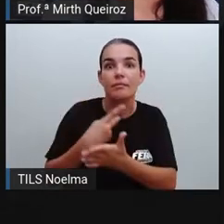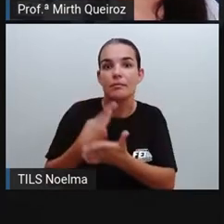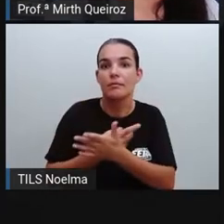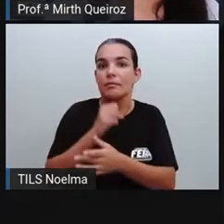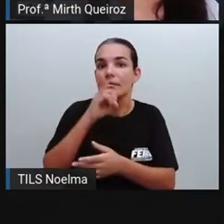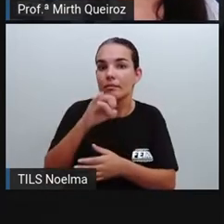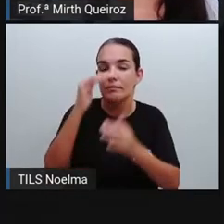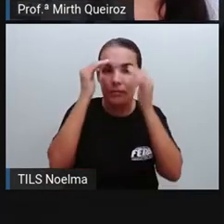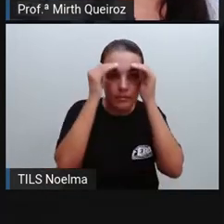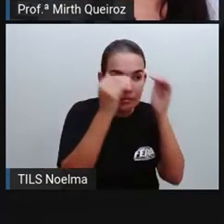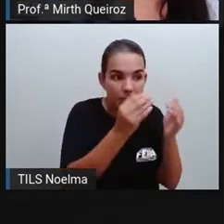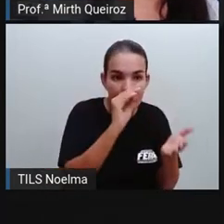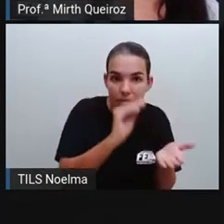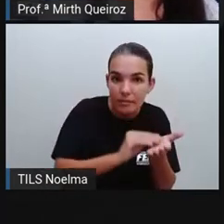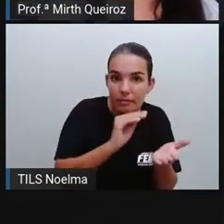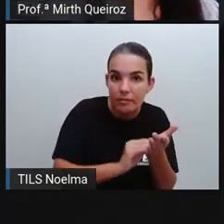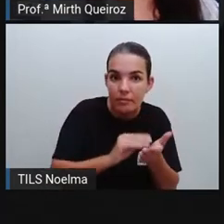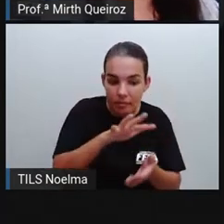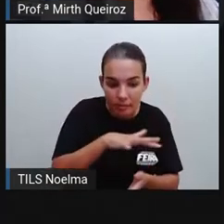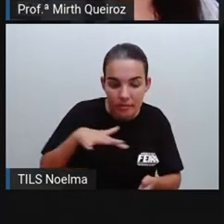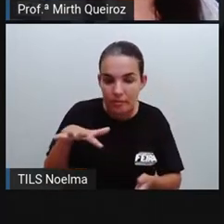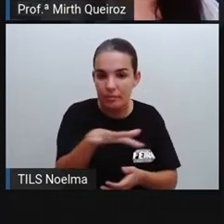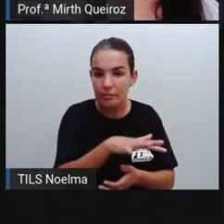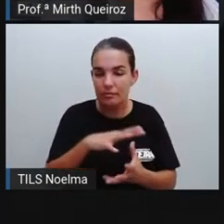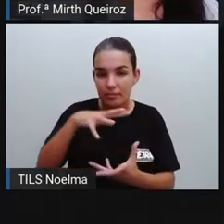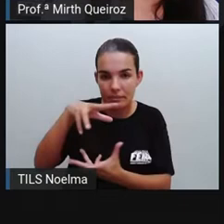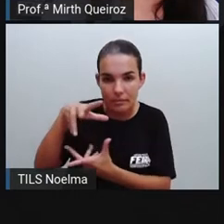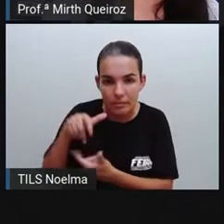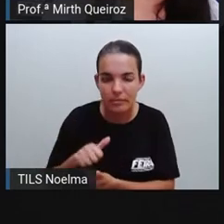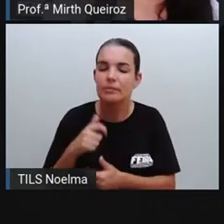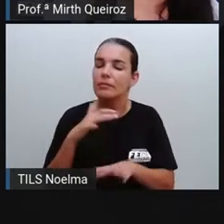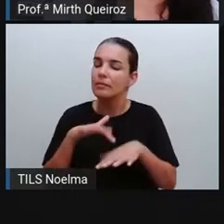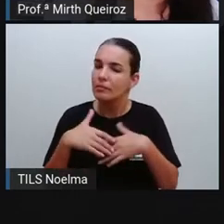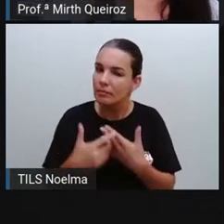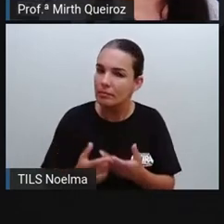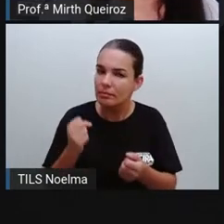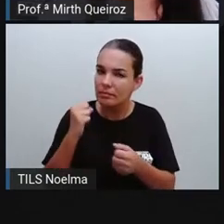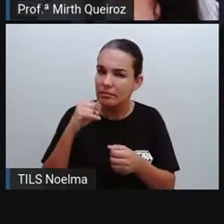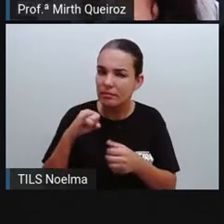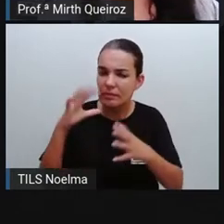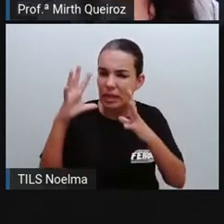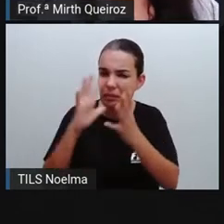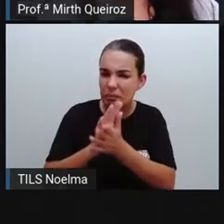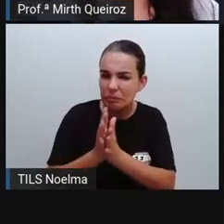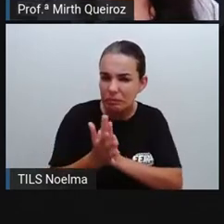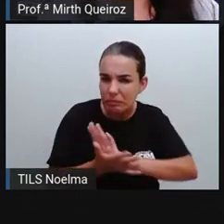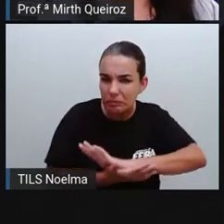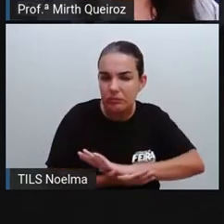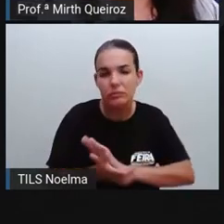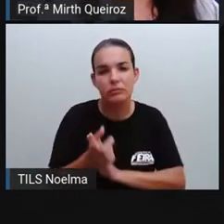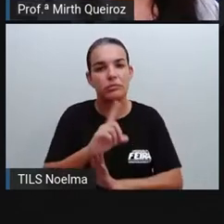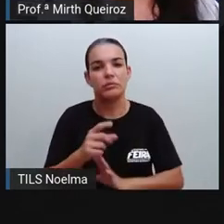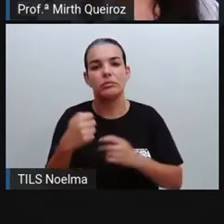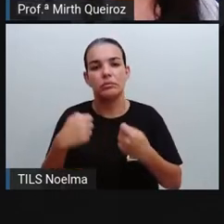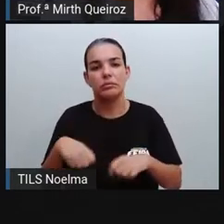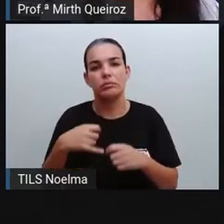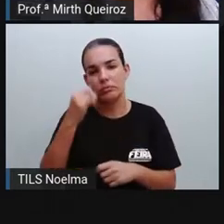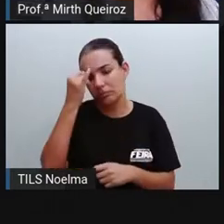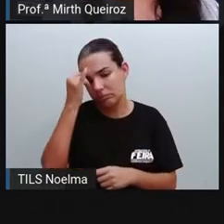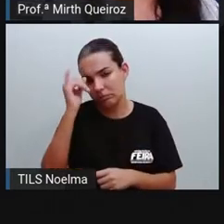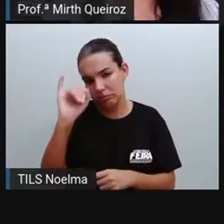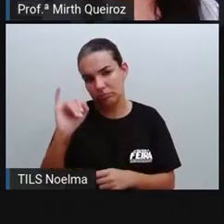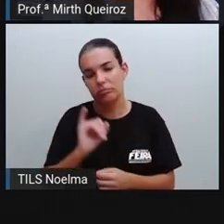meio ambiente, né? Saindo, invadindo esses espaços naturais, destruindo esses espaços naturais para dar espaço aí a